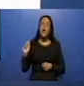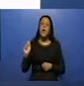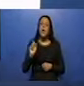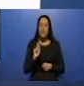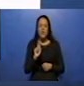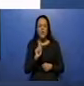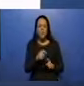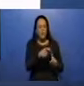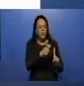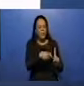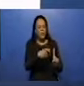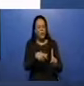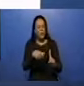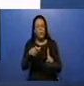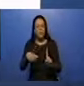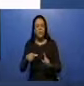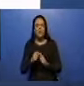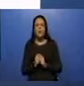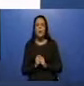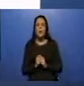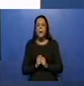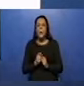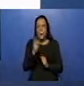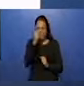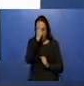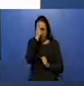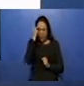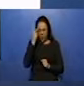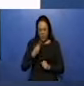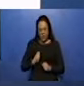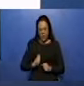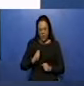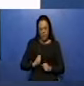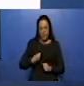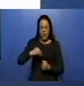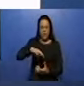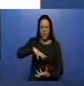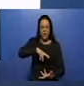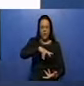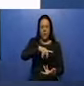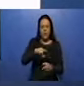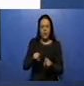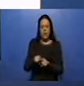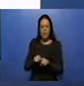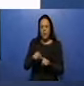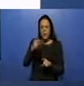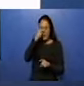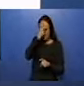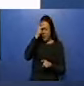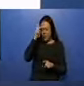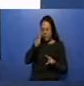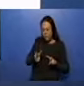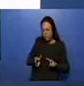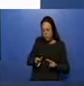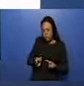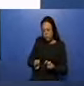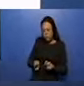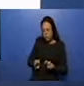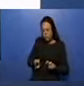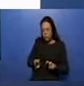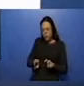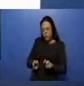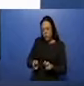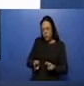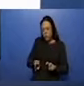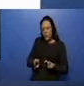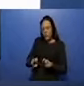chamados no texto de habitantes dessa terra? E colonizadores. Aí nós devemos relembrar